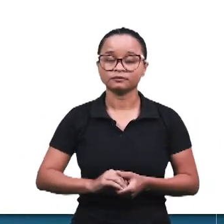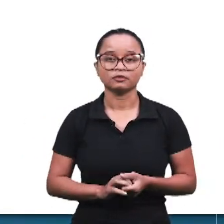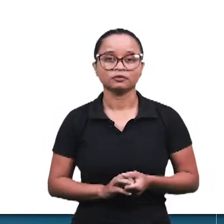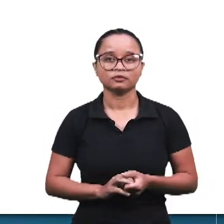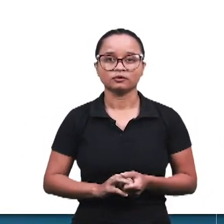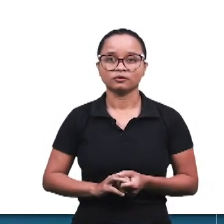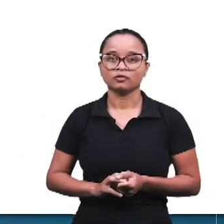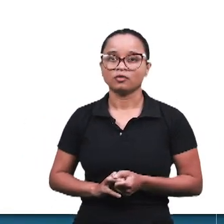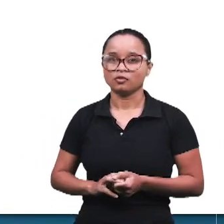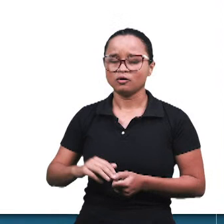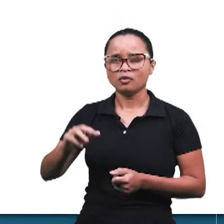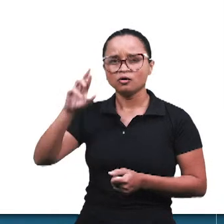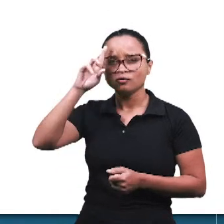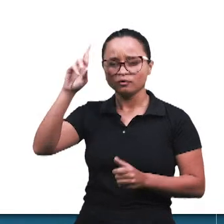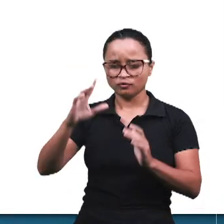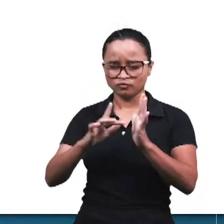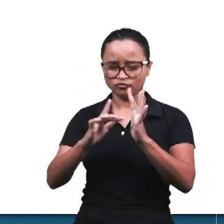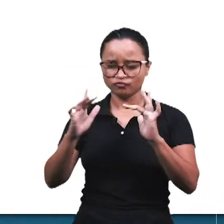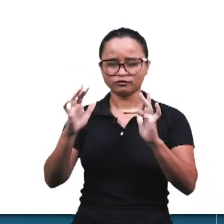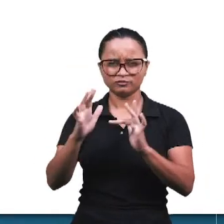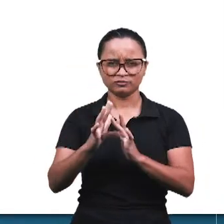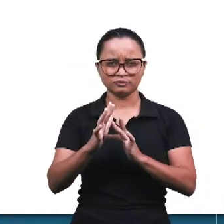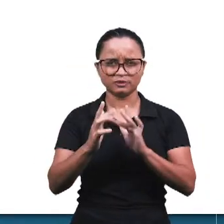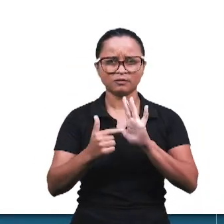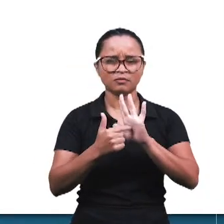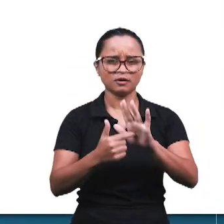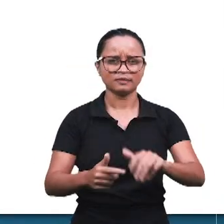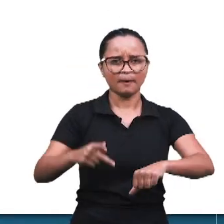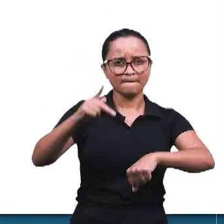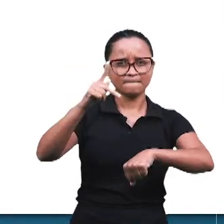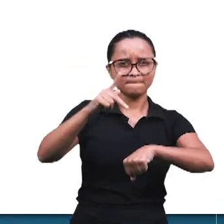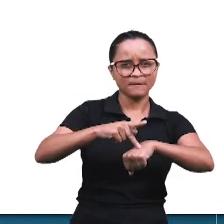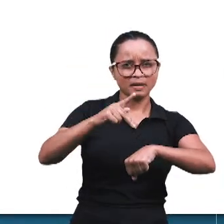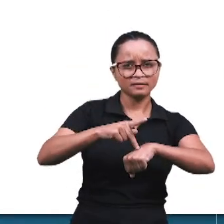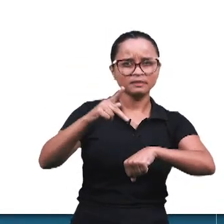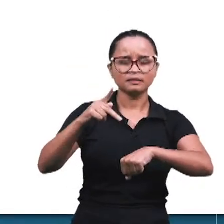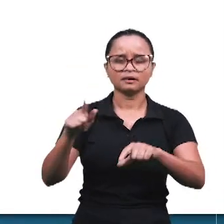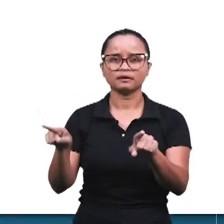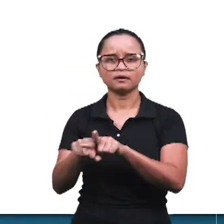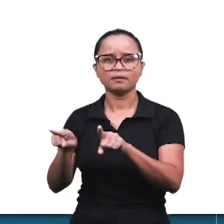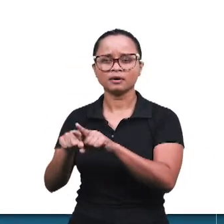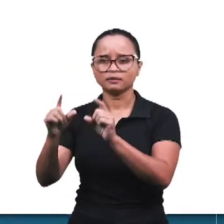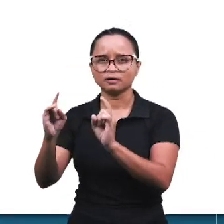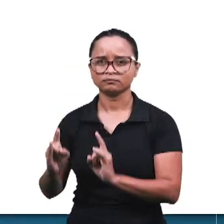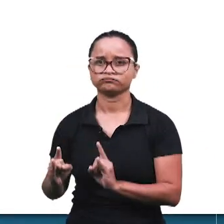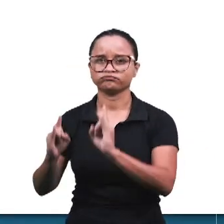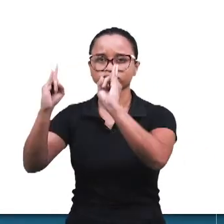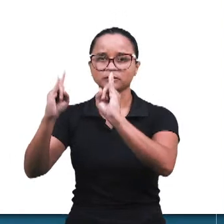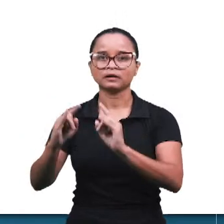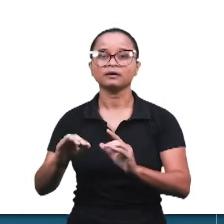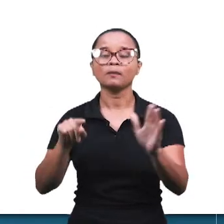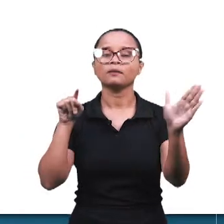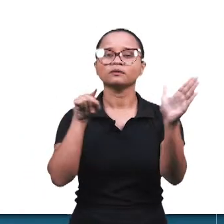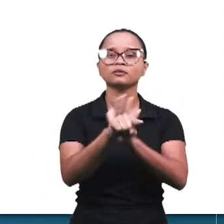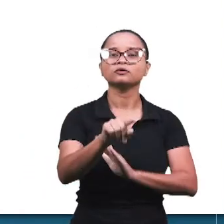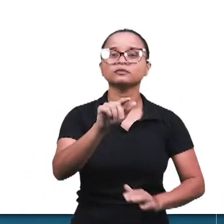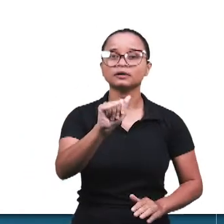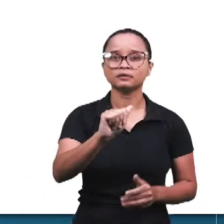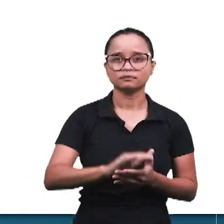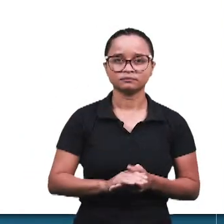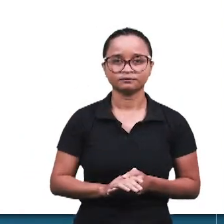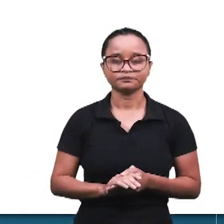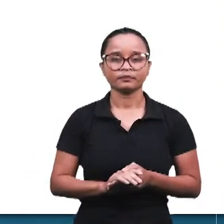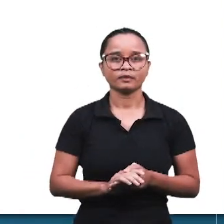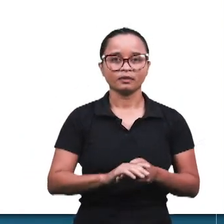se refere a pedras e edifícios. A pergunta A é a seguinte: qual é